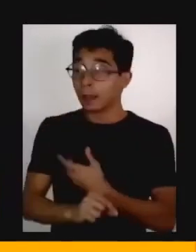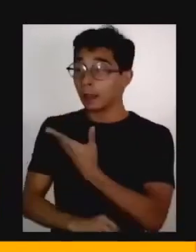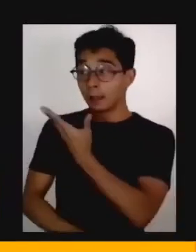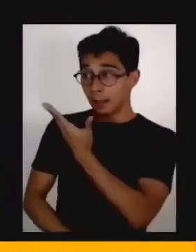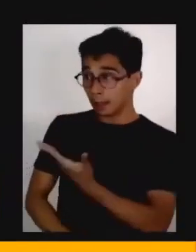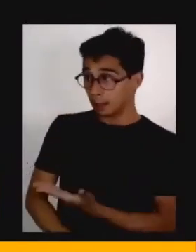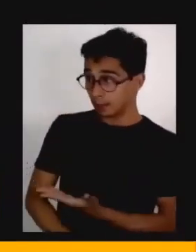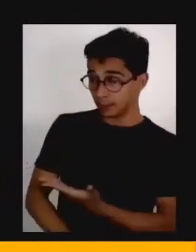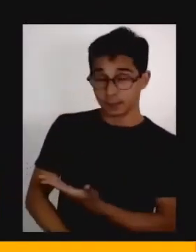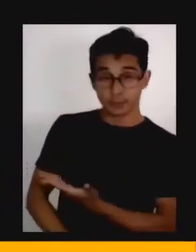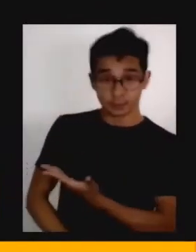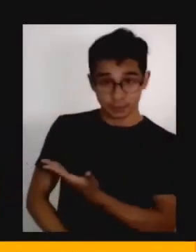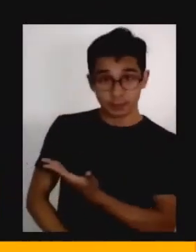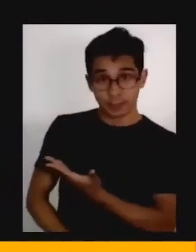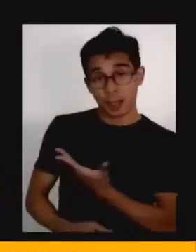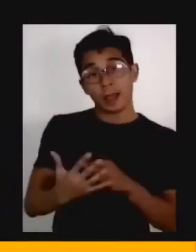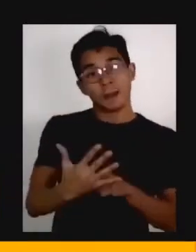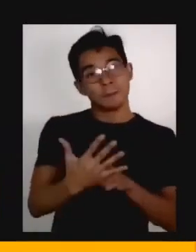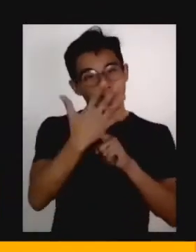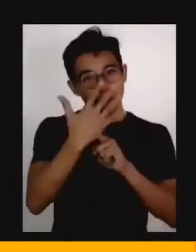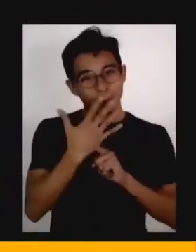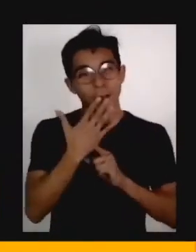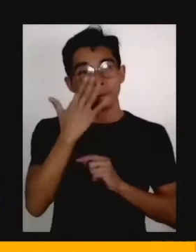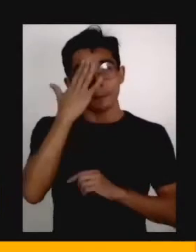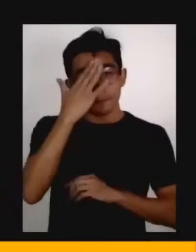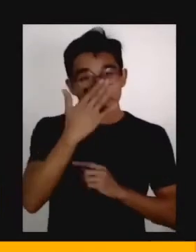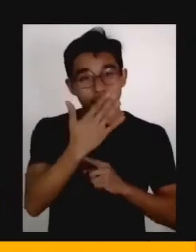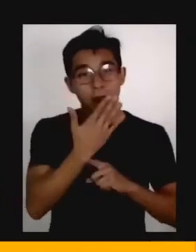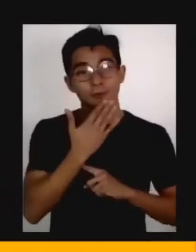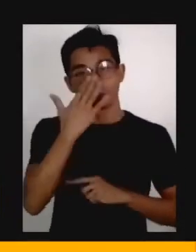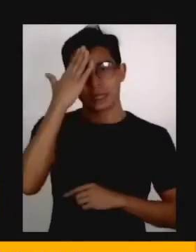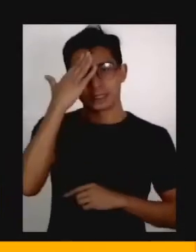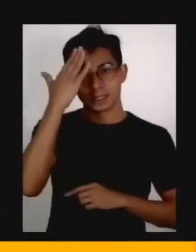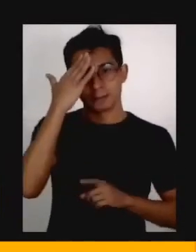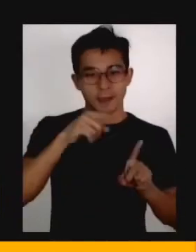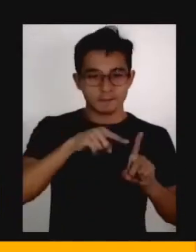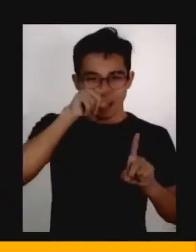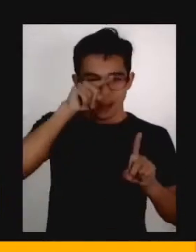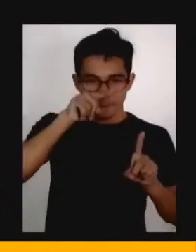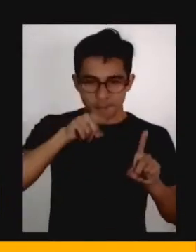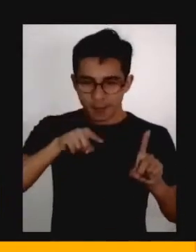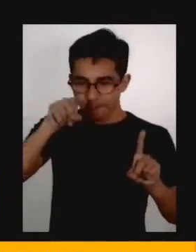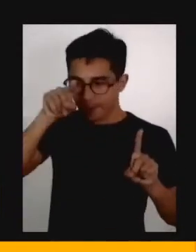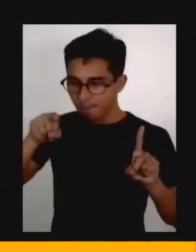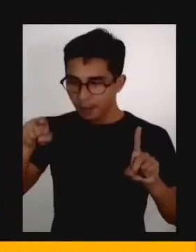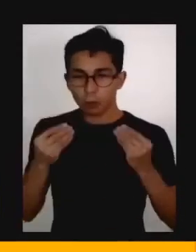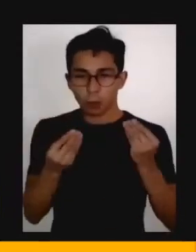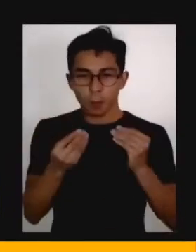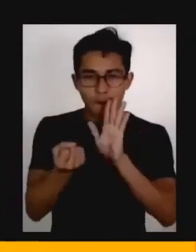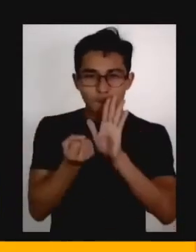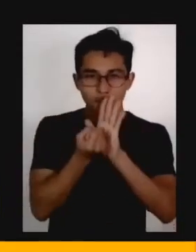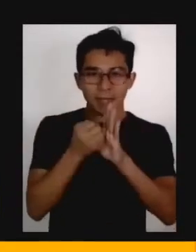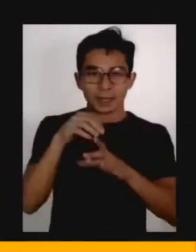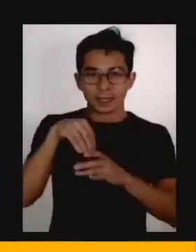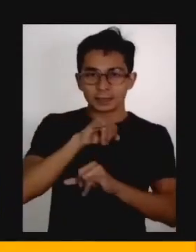e influenciadores escolhidos pela Samsung, ou então que a gente resolveu de alguma